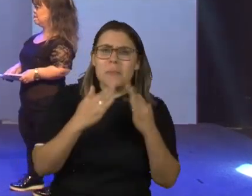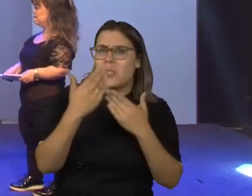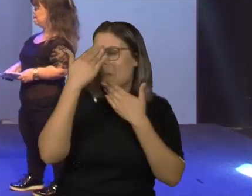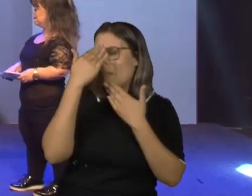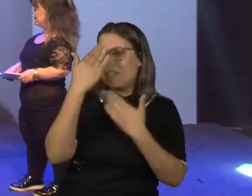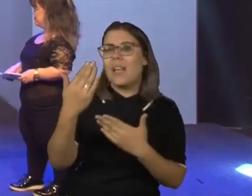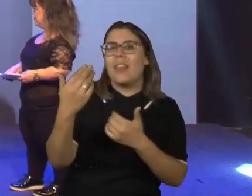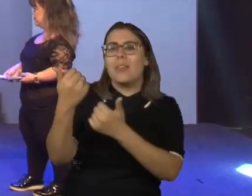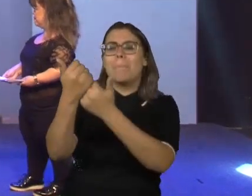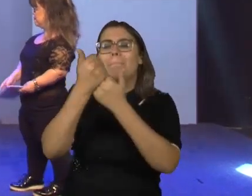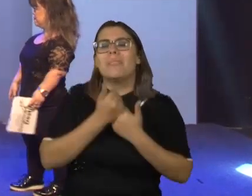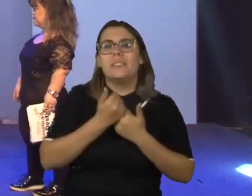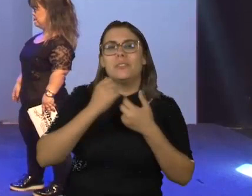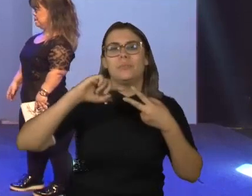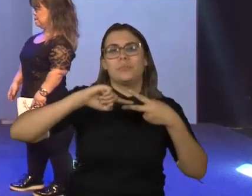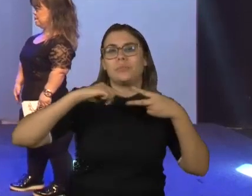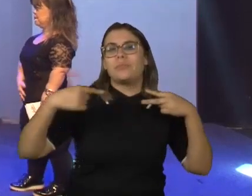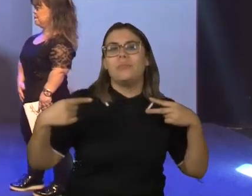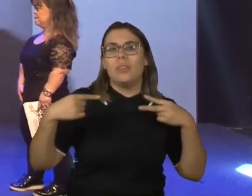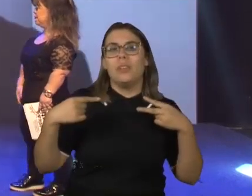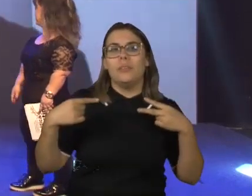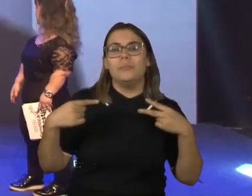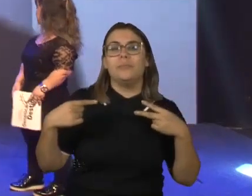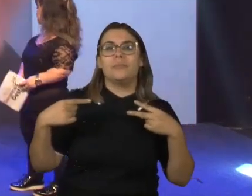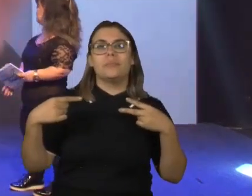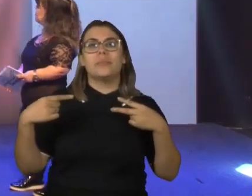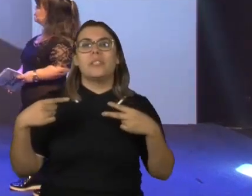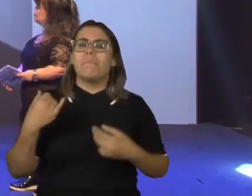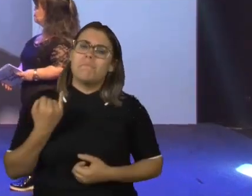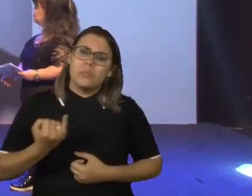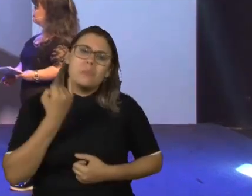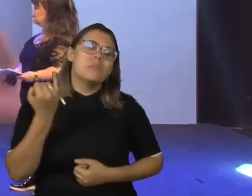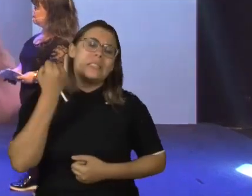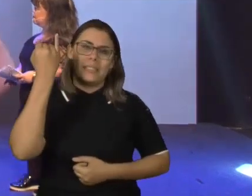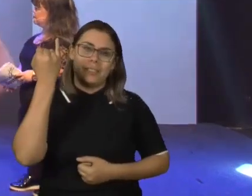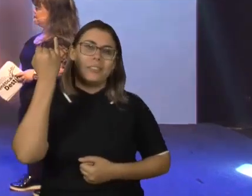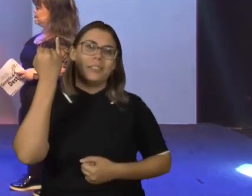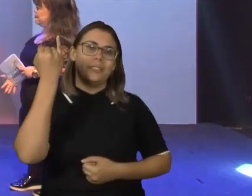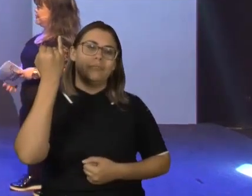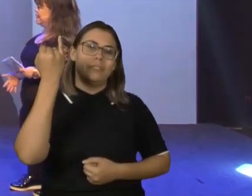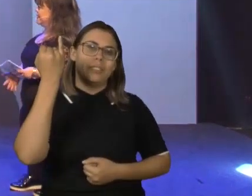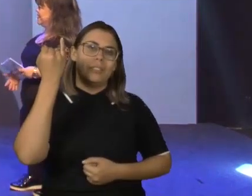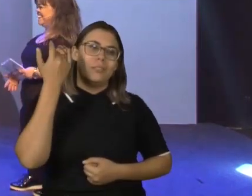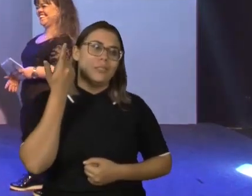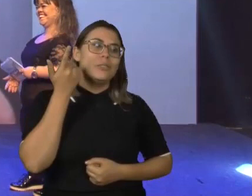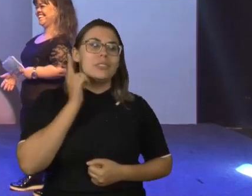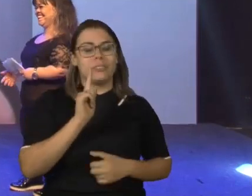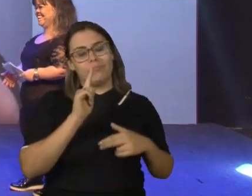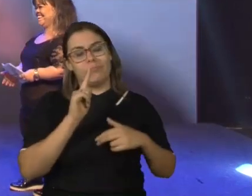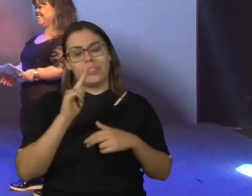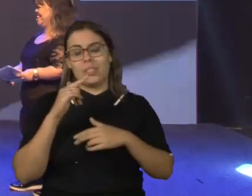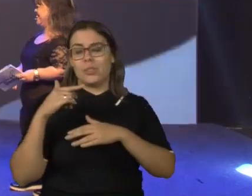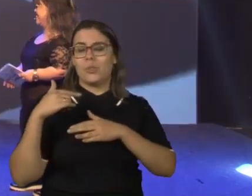grandes parceiros do Cromossomo 21 desde o início. A Vera foi uma pessoa muito importante também na minha trajetória, agradeço